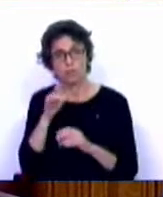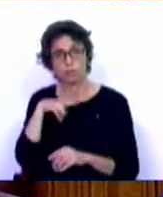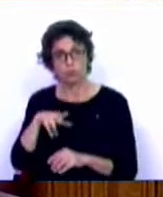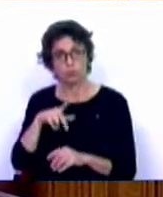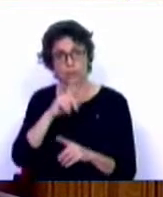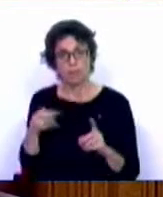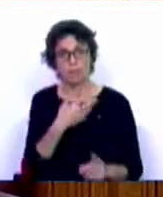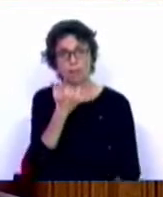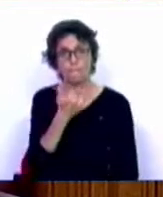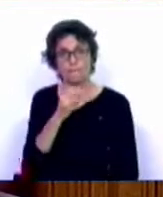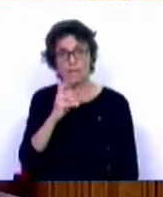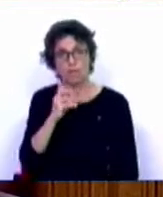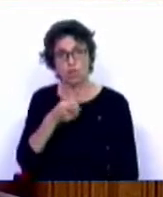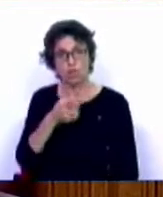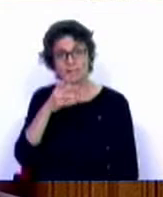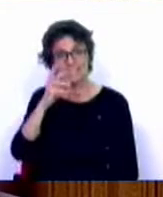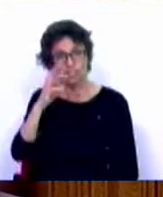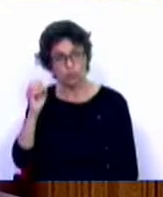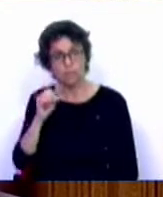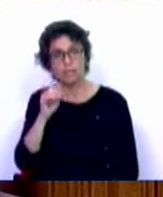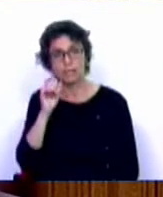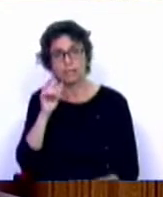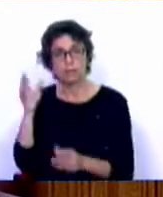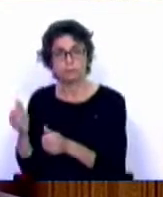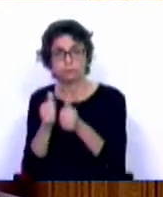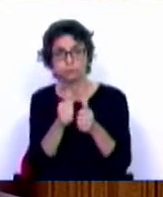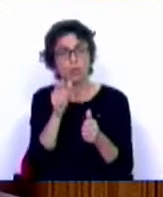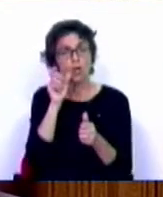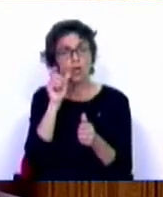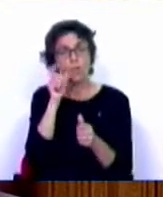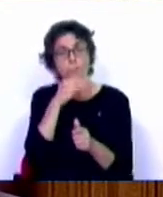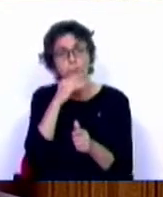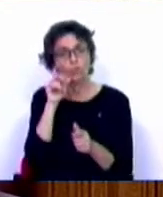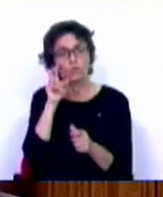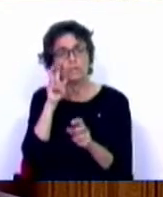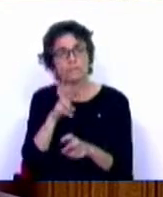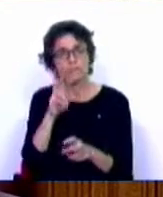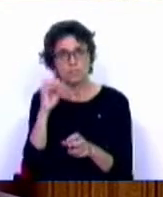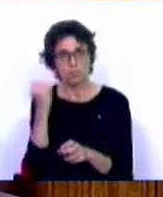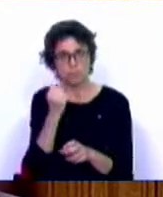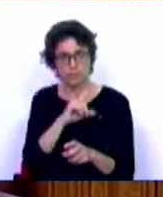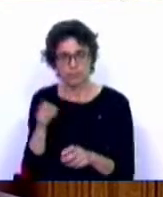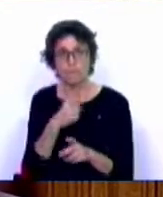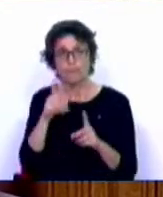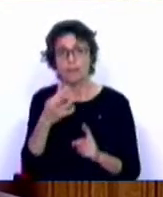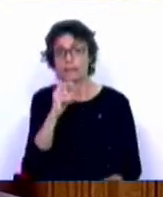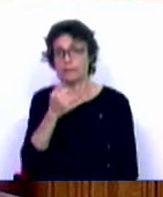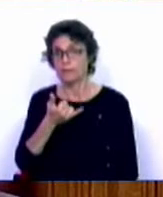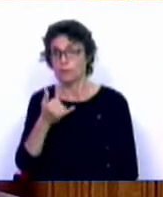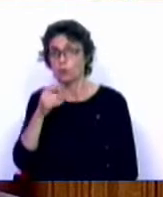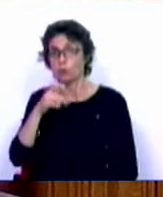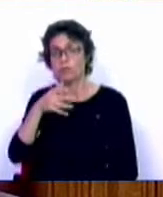em 1930 foi colocada na dependência da Polícia de Investigação Criminal. Em 1932, a ditadura criou